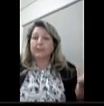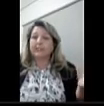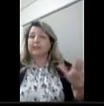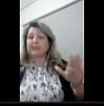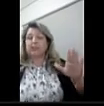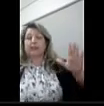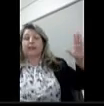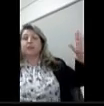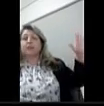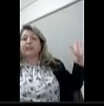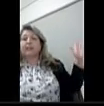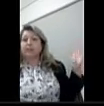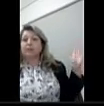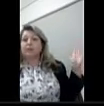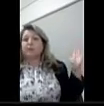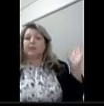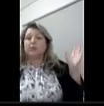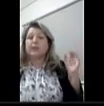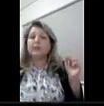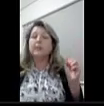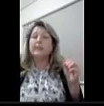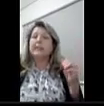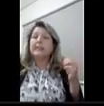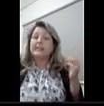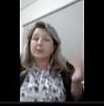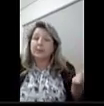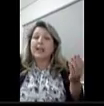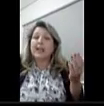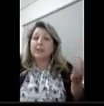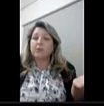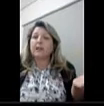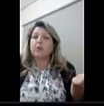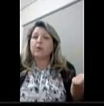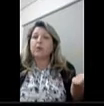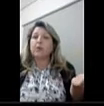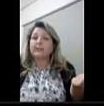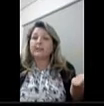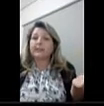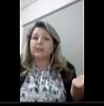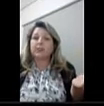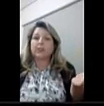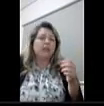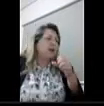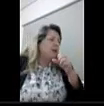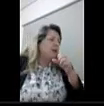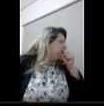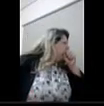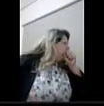quinto ano que tiveram agenda desde o primeiro ano, não sabem usar corretamente.